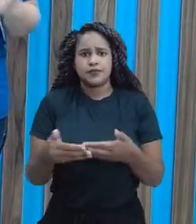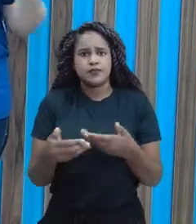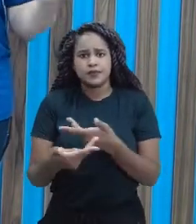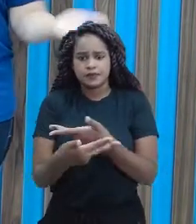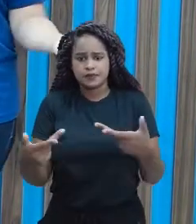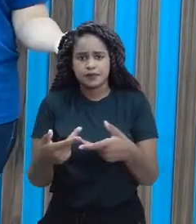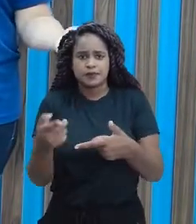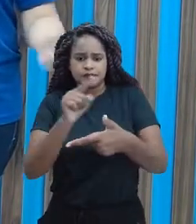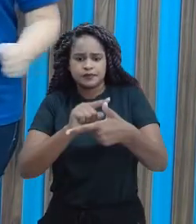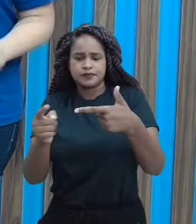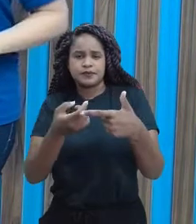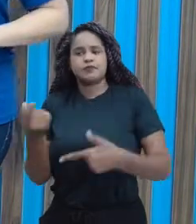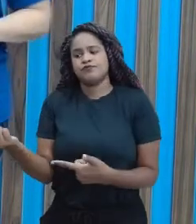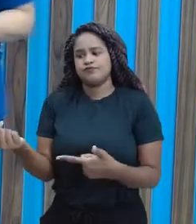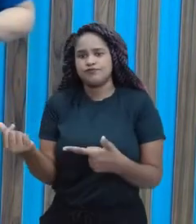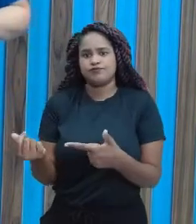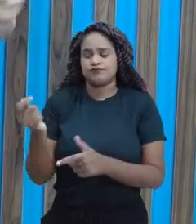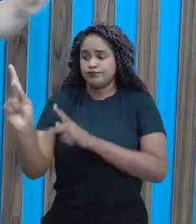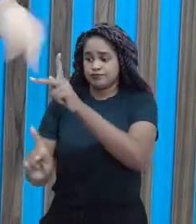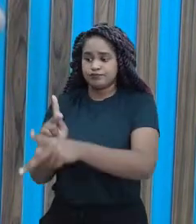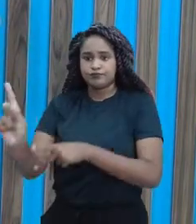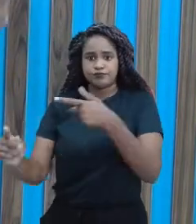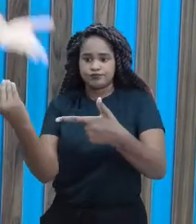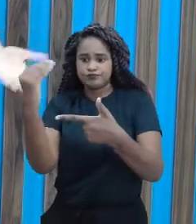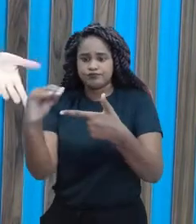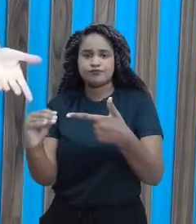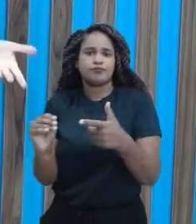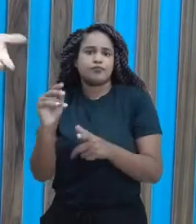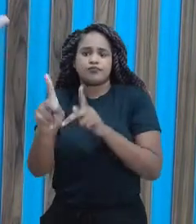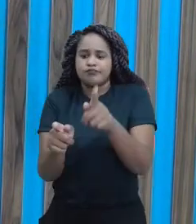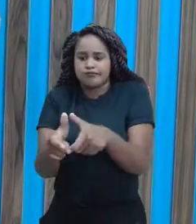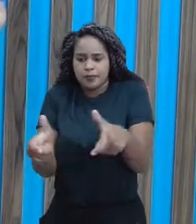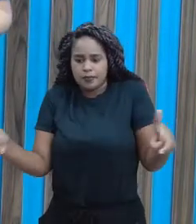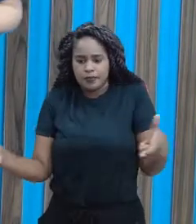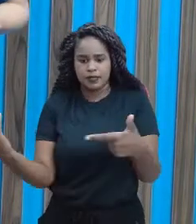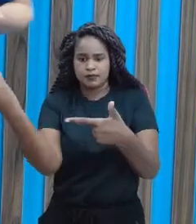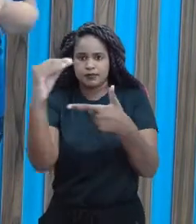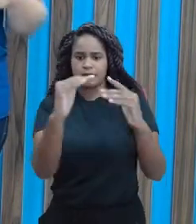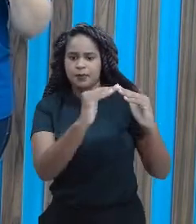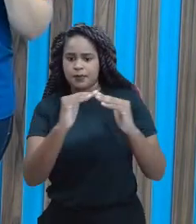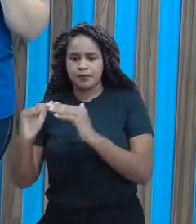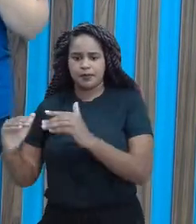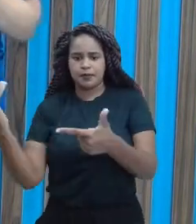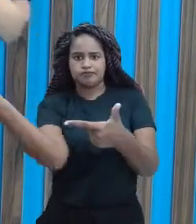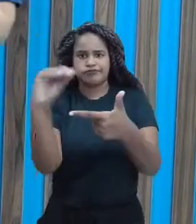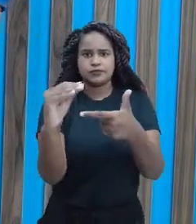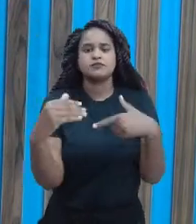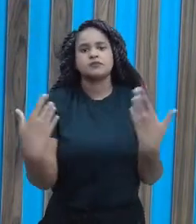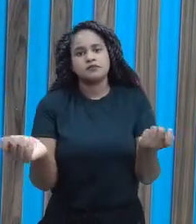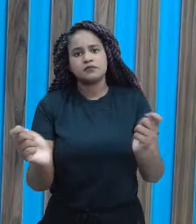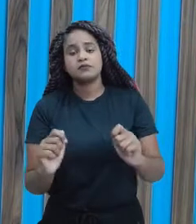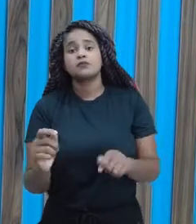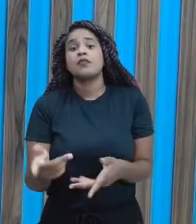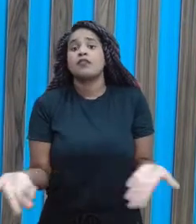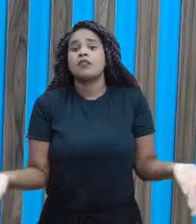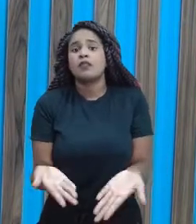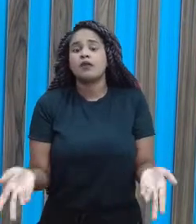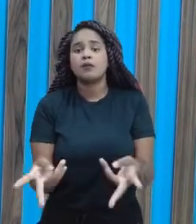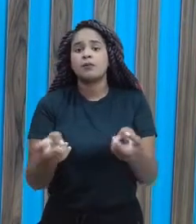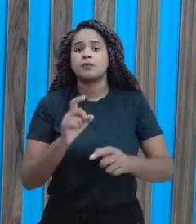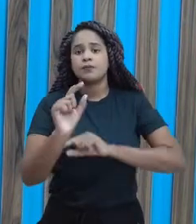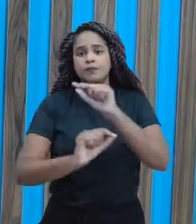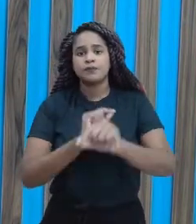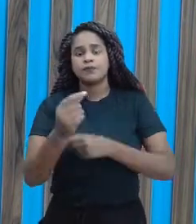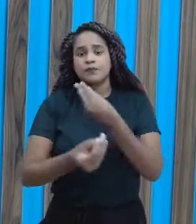coisa, financeira, população, habitacional. Então veja que a ideia agora é a gente perceber a relação que